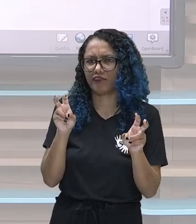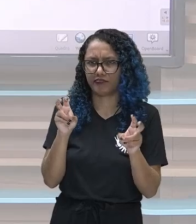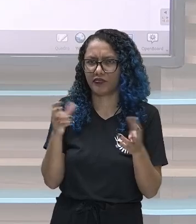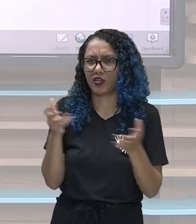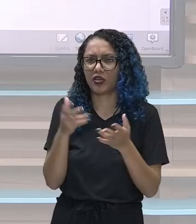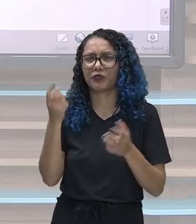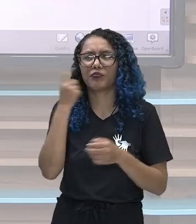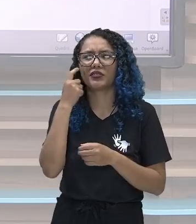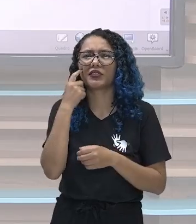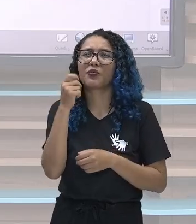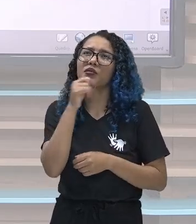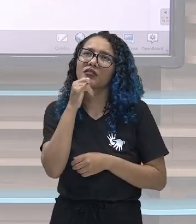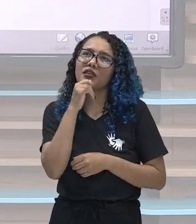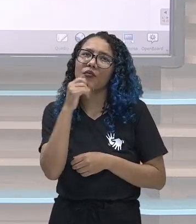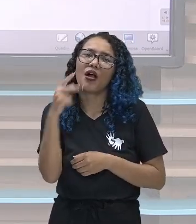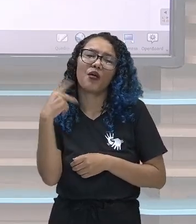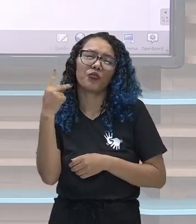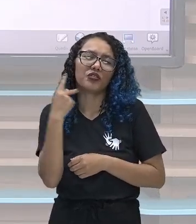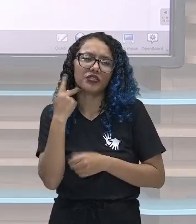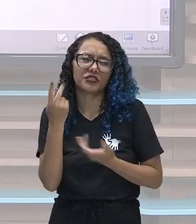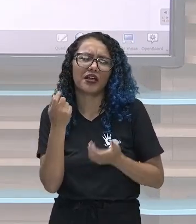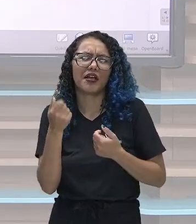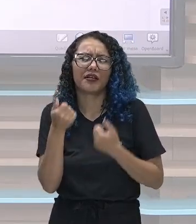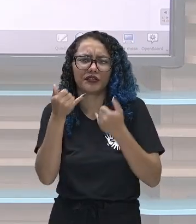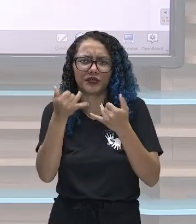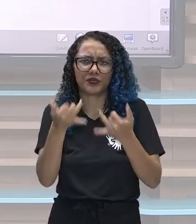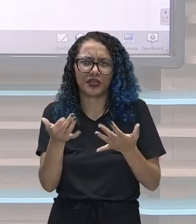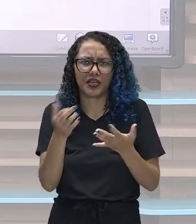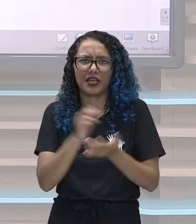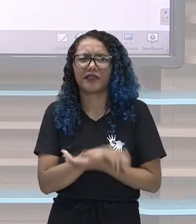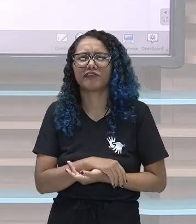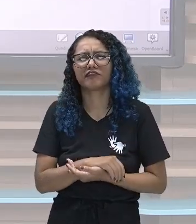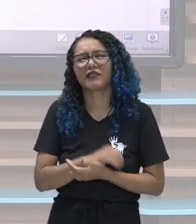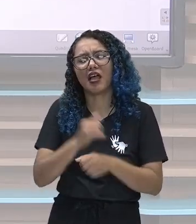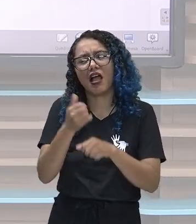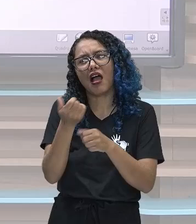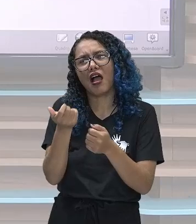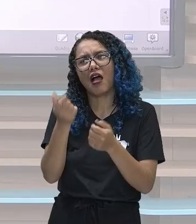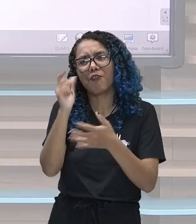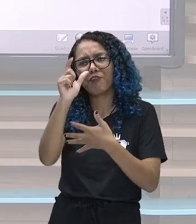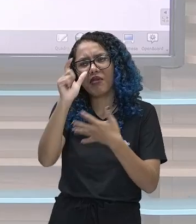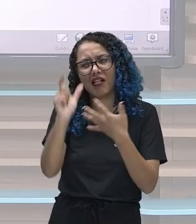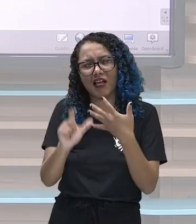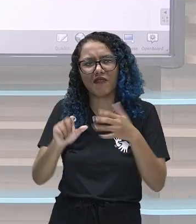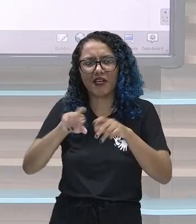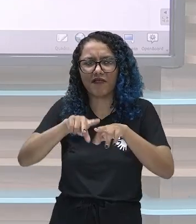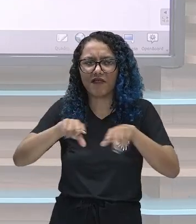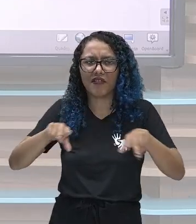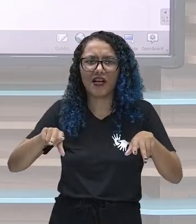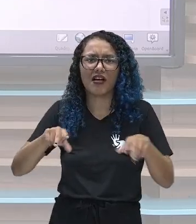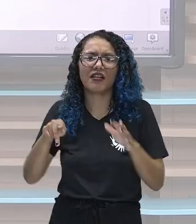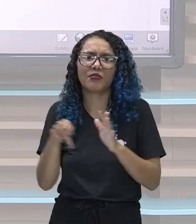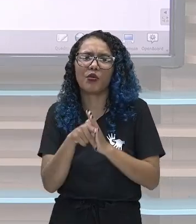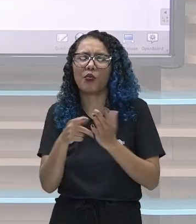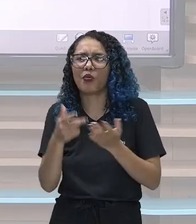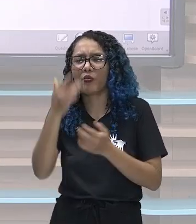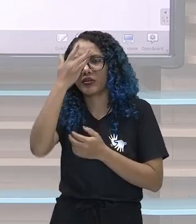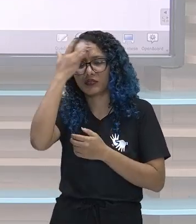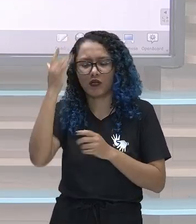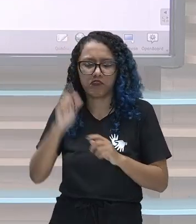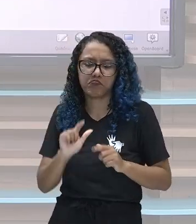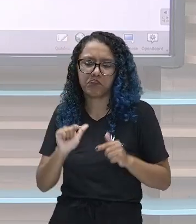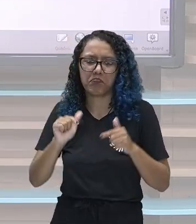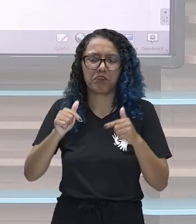questão política, né? Eu falei vários adjetivos aqui, né, de pessoas que estão sempre à frente